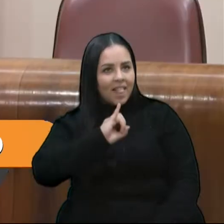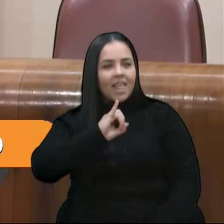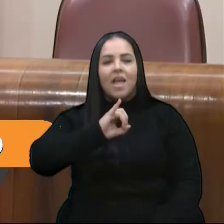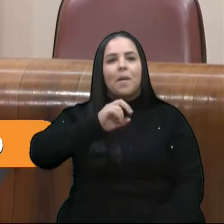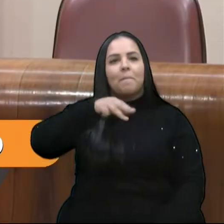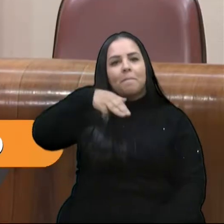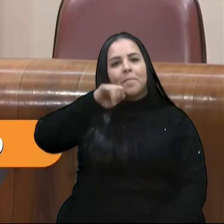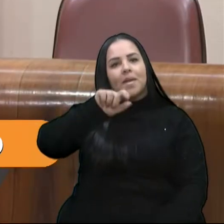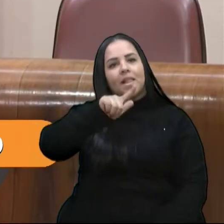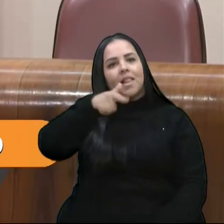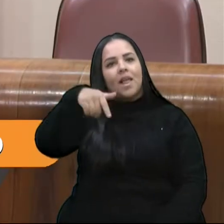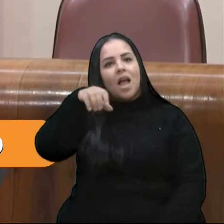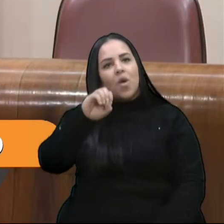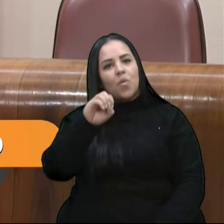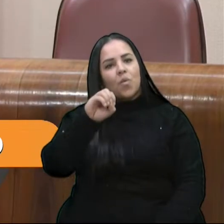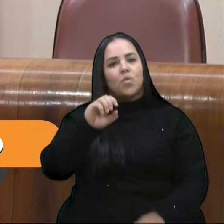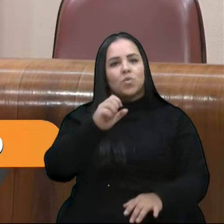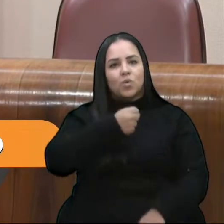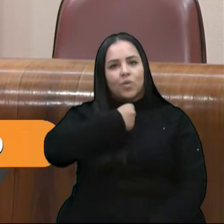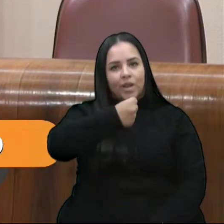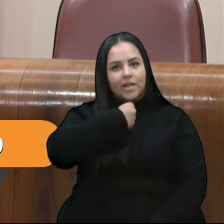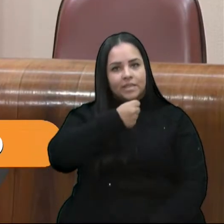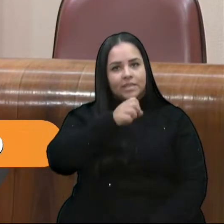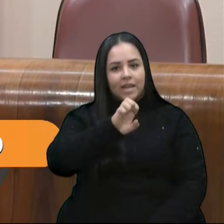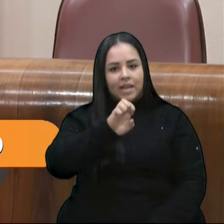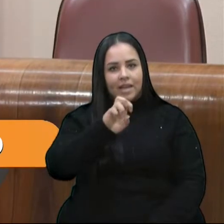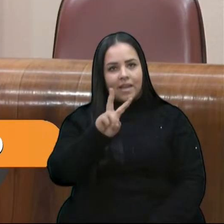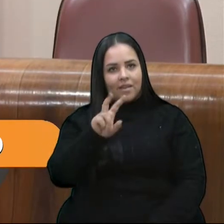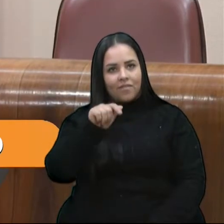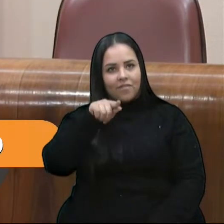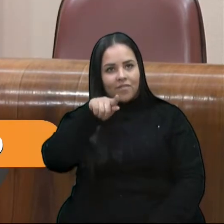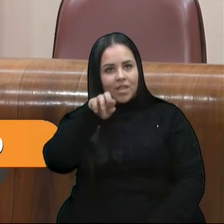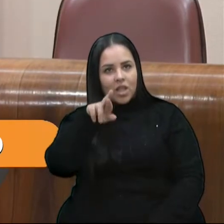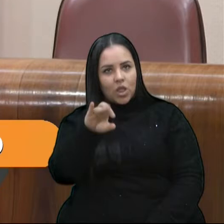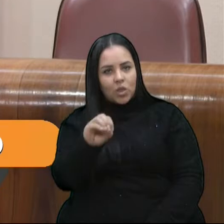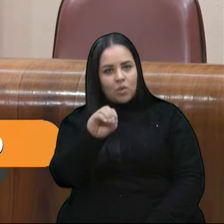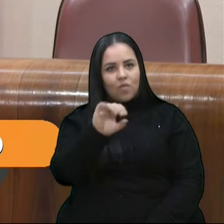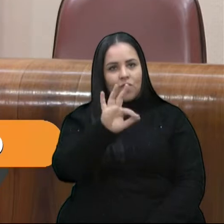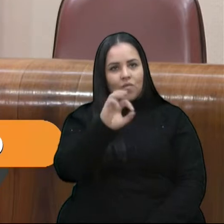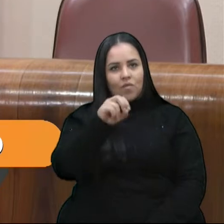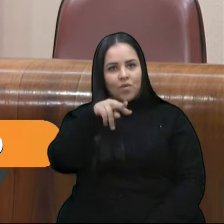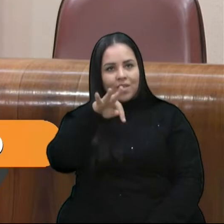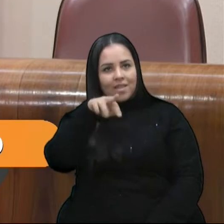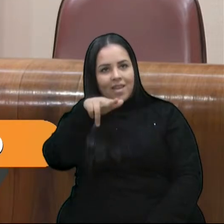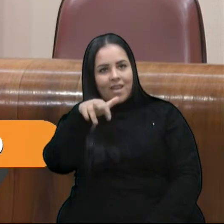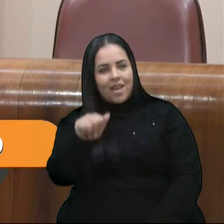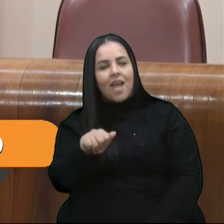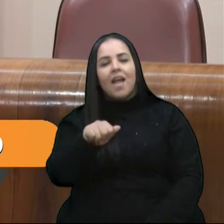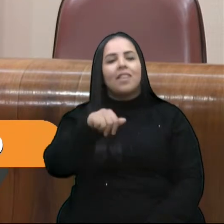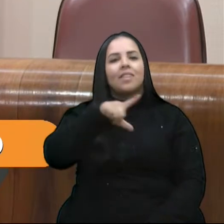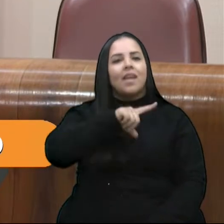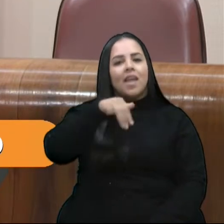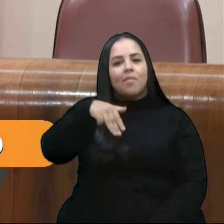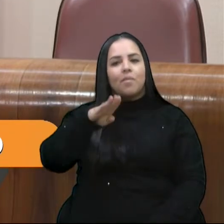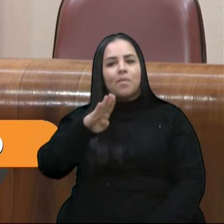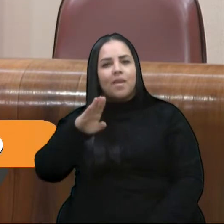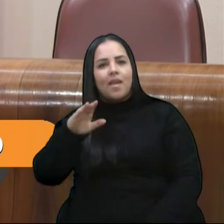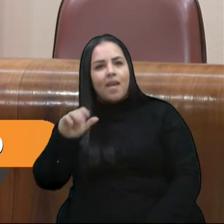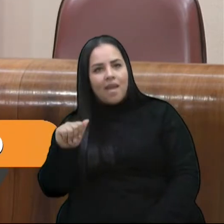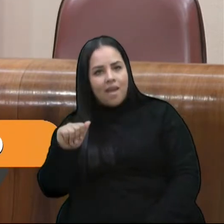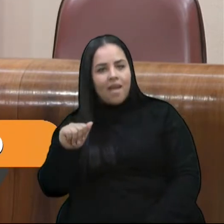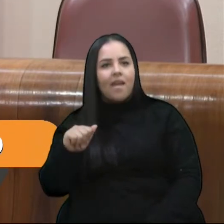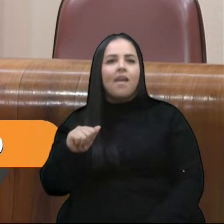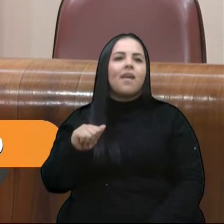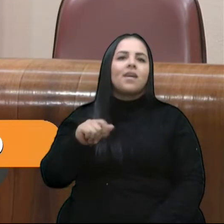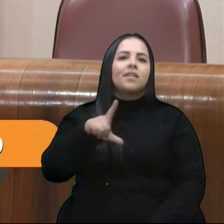gente o jornalista Evandro Fontana. Tem MBA em Gestão Empresarial, graduação em Jornalismo e Relações